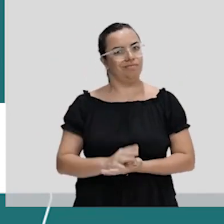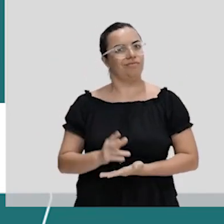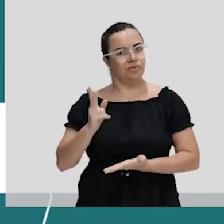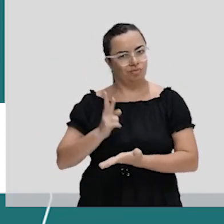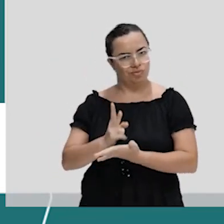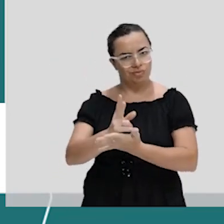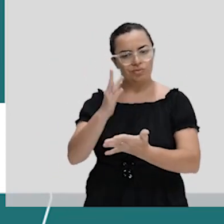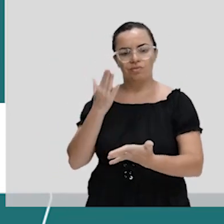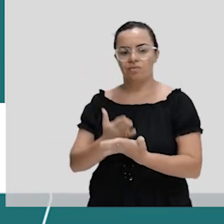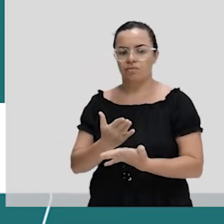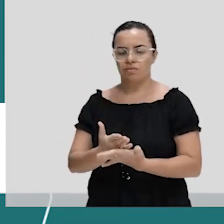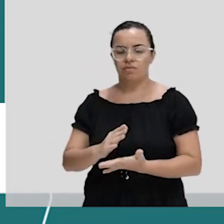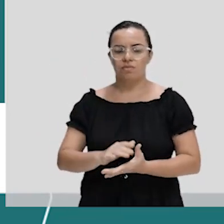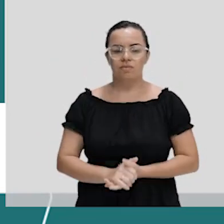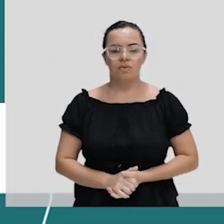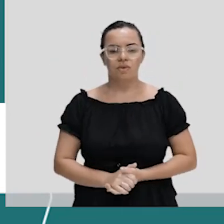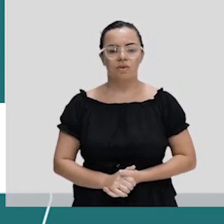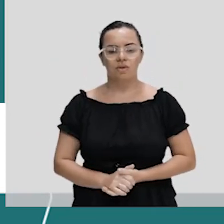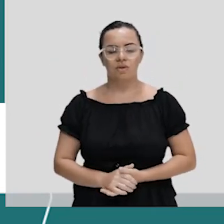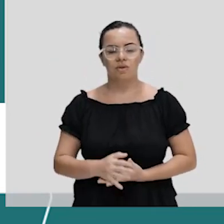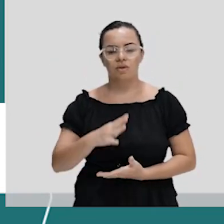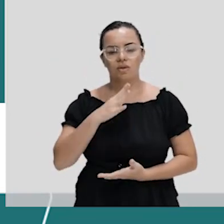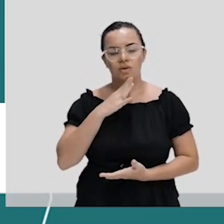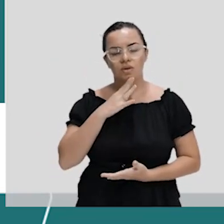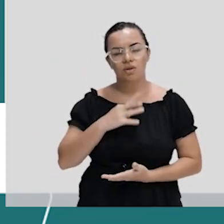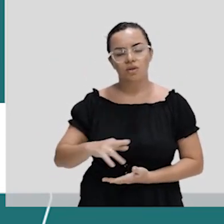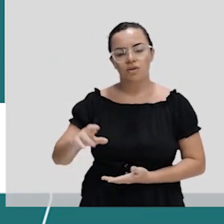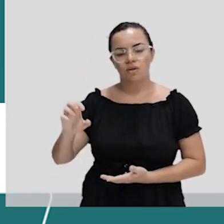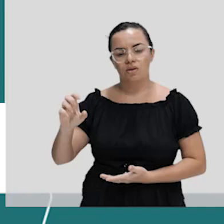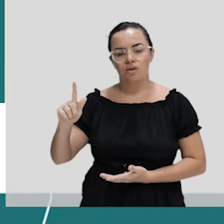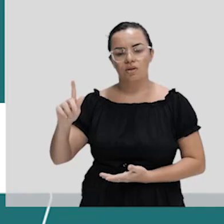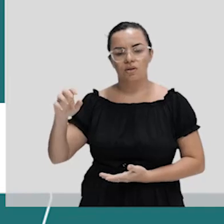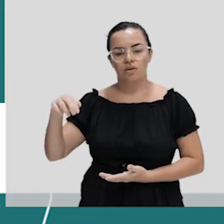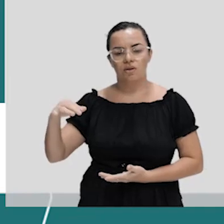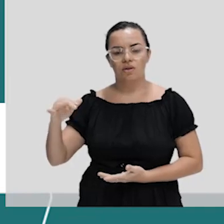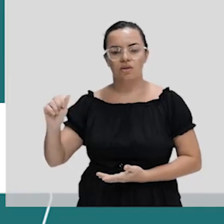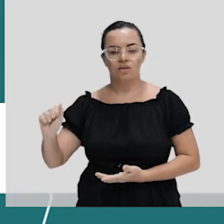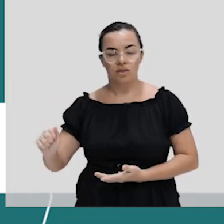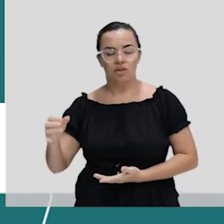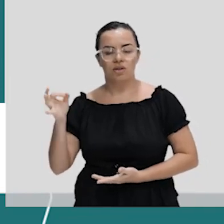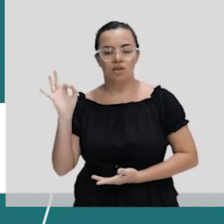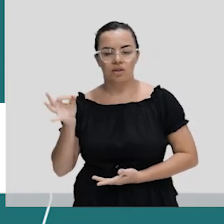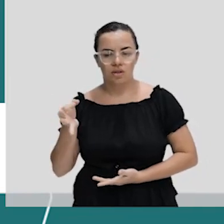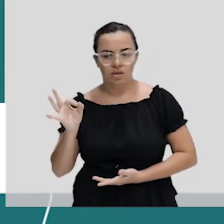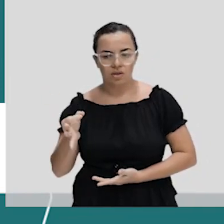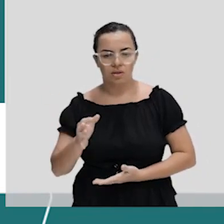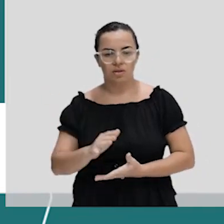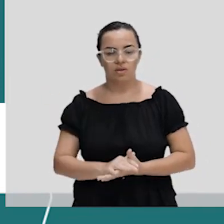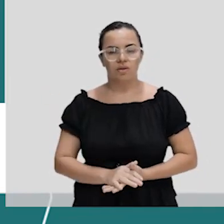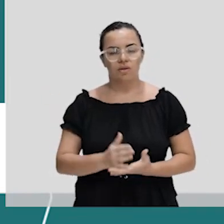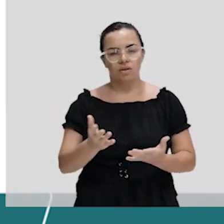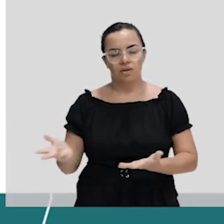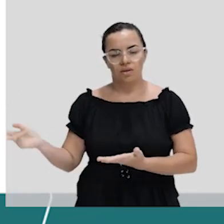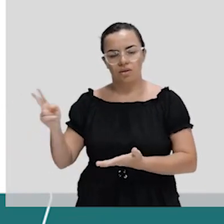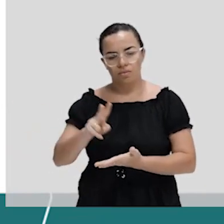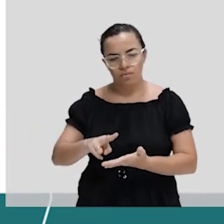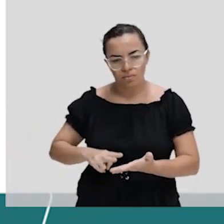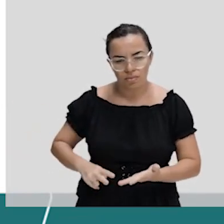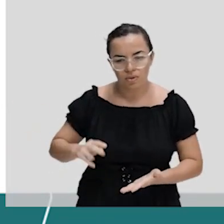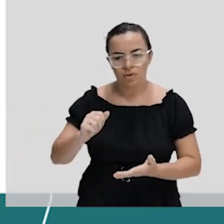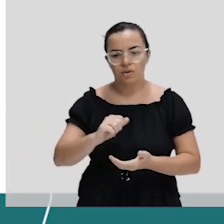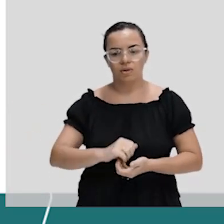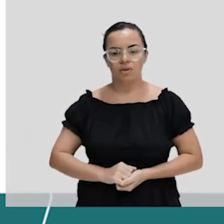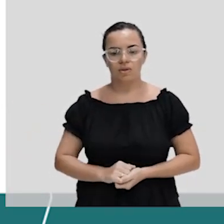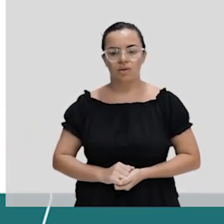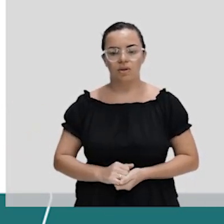continuar. O conhecimento de regência, né, da correta regência, é que segue